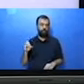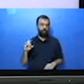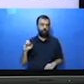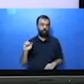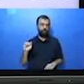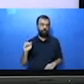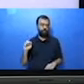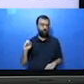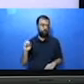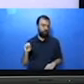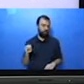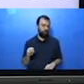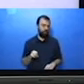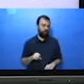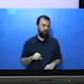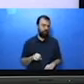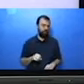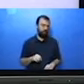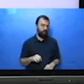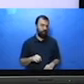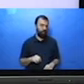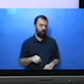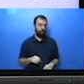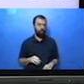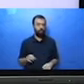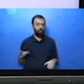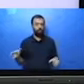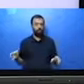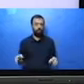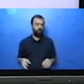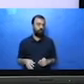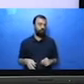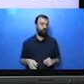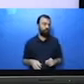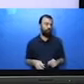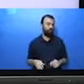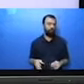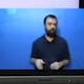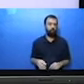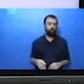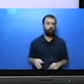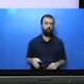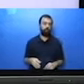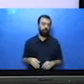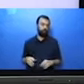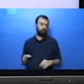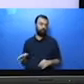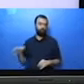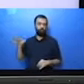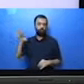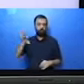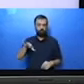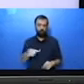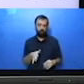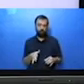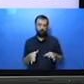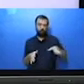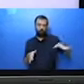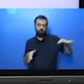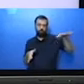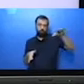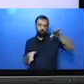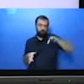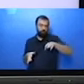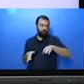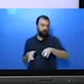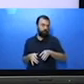áreas, separadas entre si por planícies e platôs: o Planalto das Guianas e o Planalto